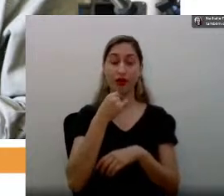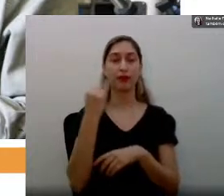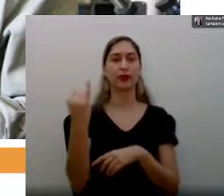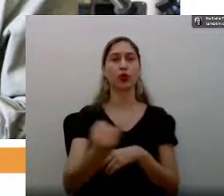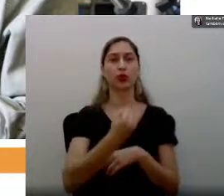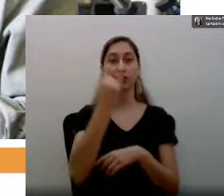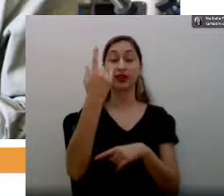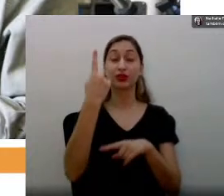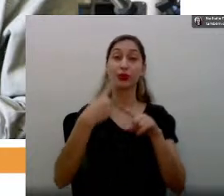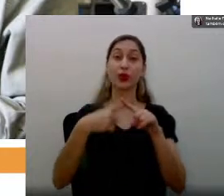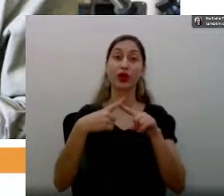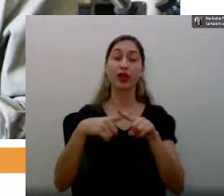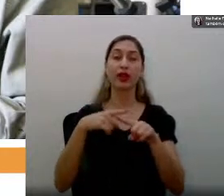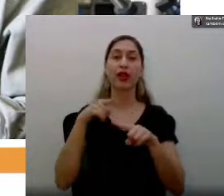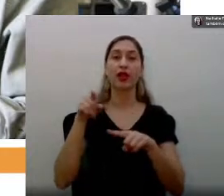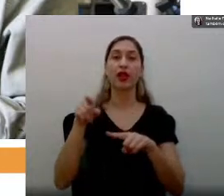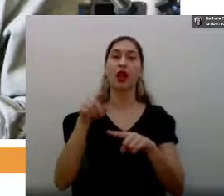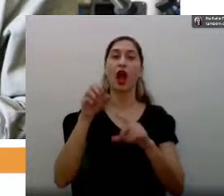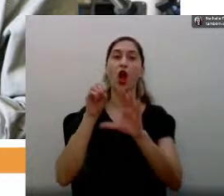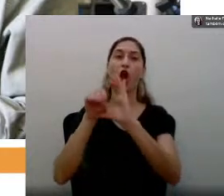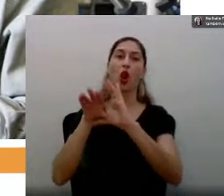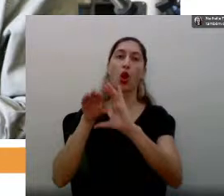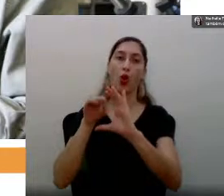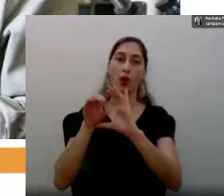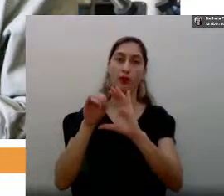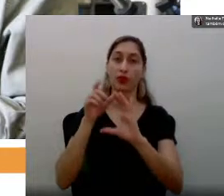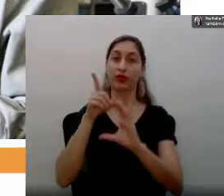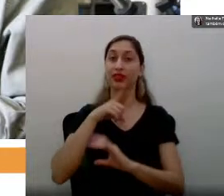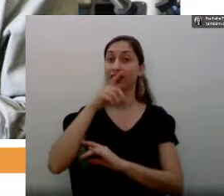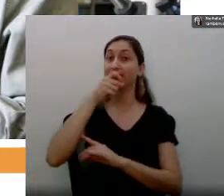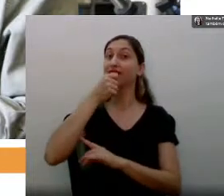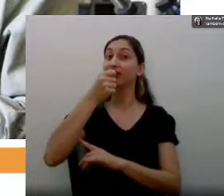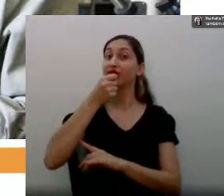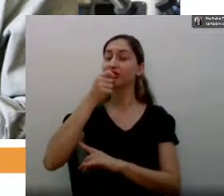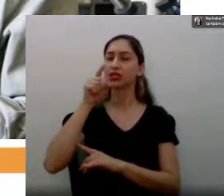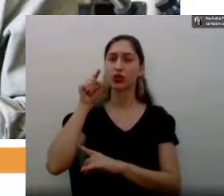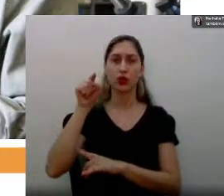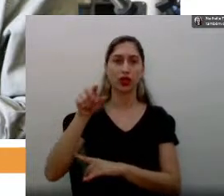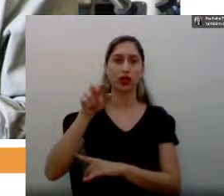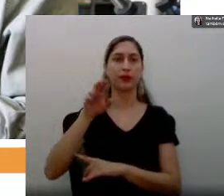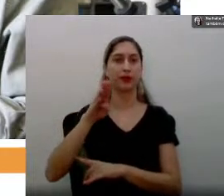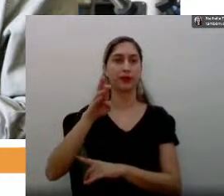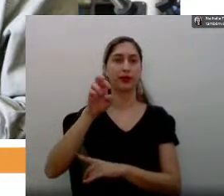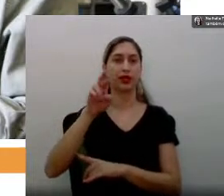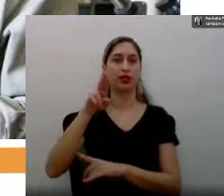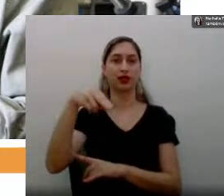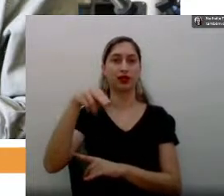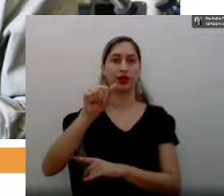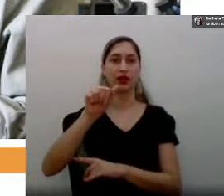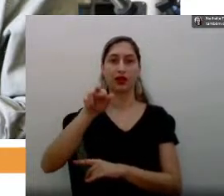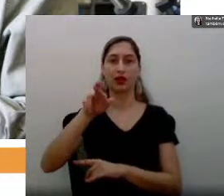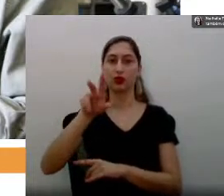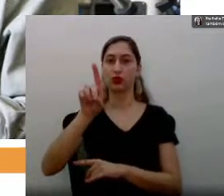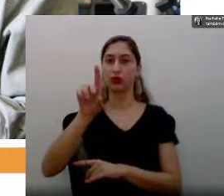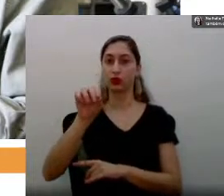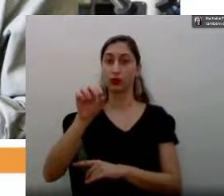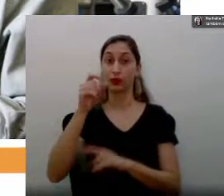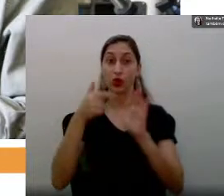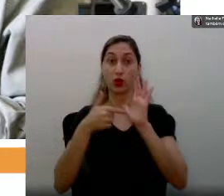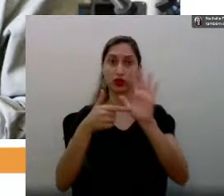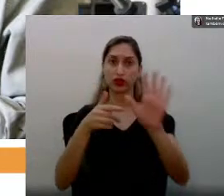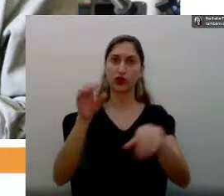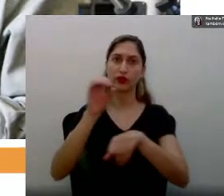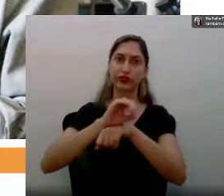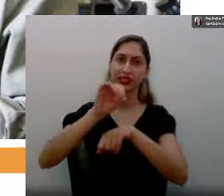Globo Minas fez uma entrevista muito legal com ele né então se vocês vão ver ele mesmo ele mostra toda essa oficina dele aí atrás aí